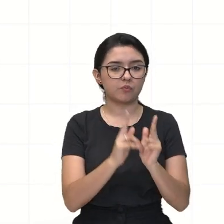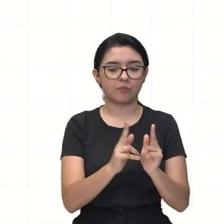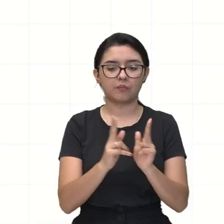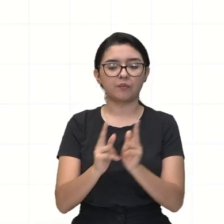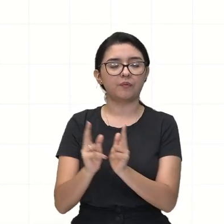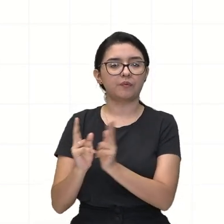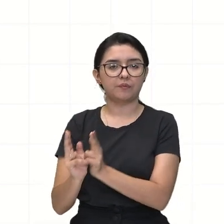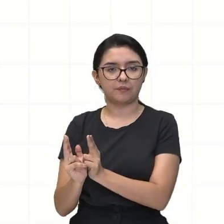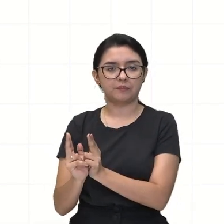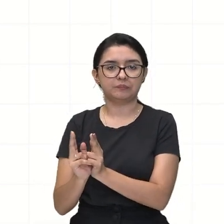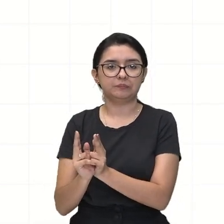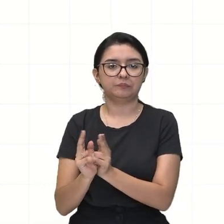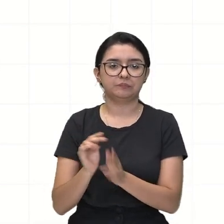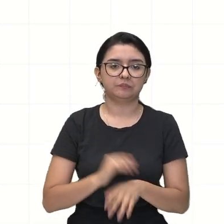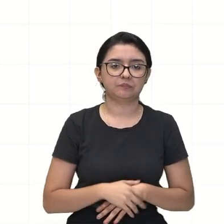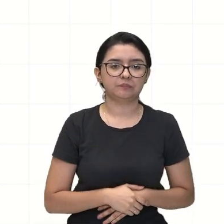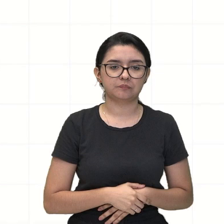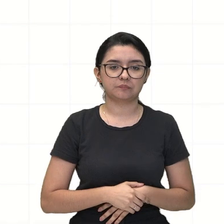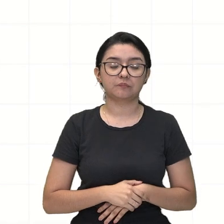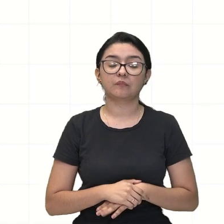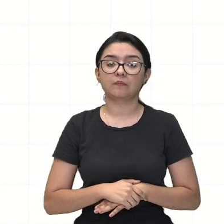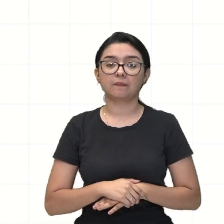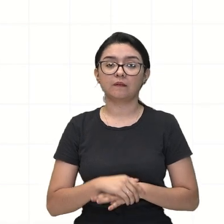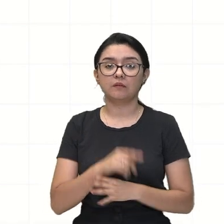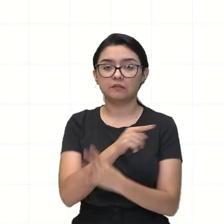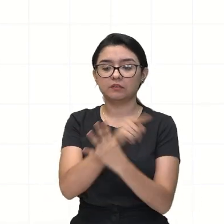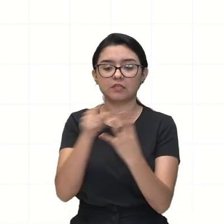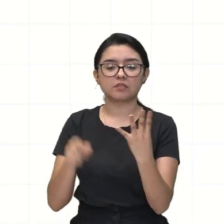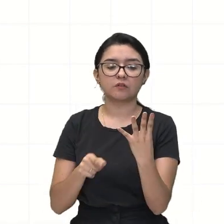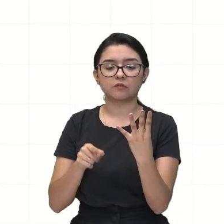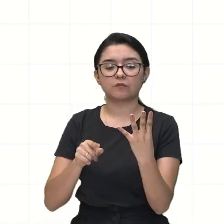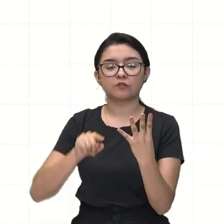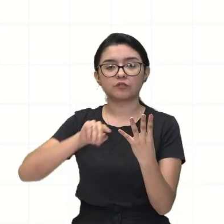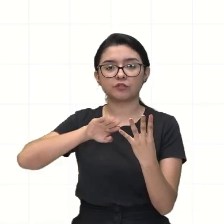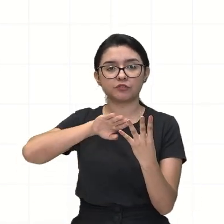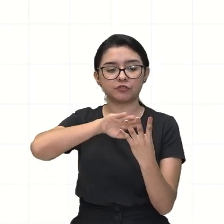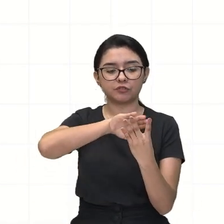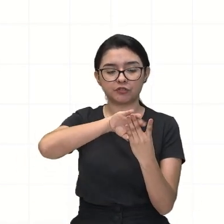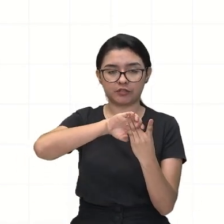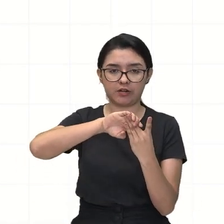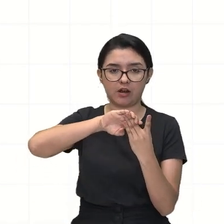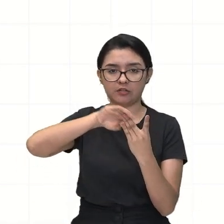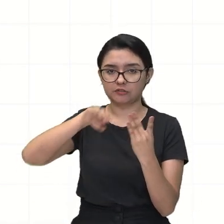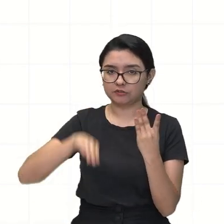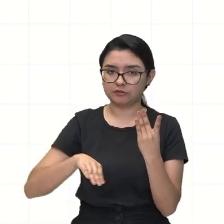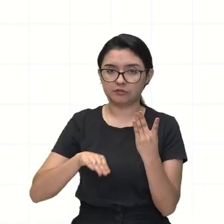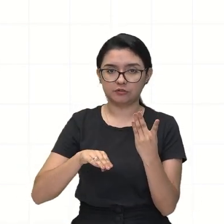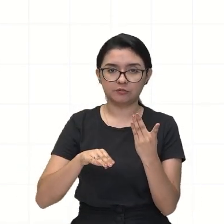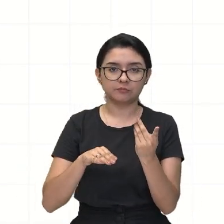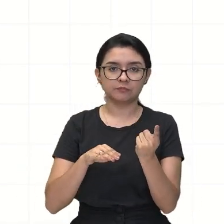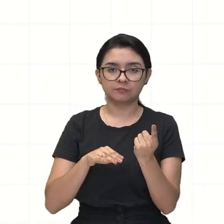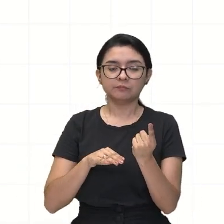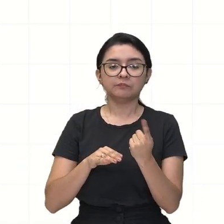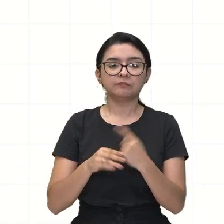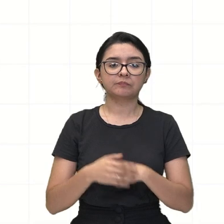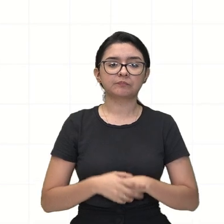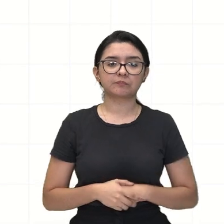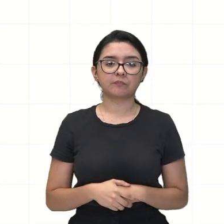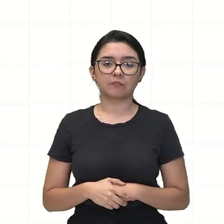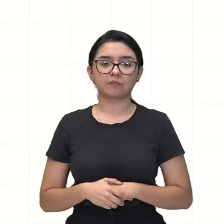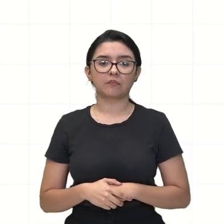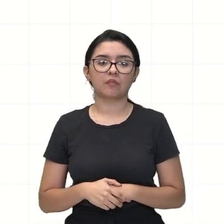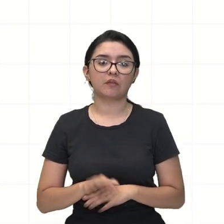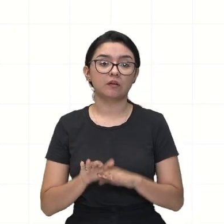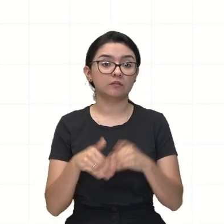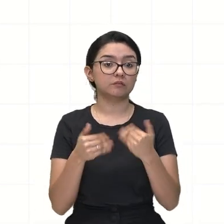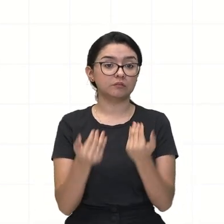E dessas 4 partes foram tomadas 3. Então, isso